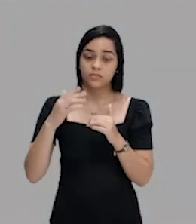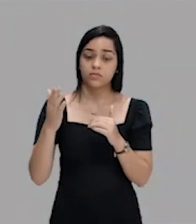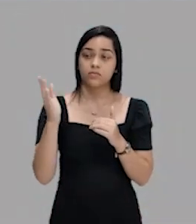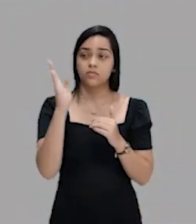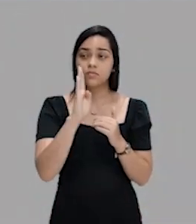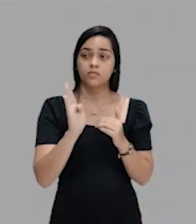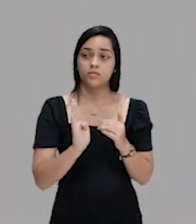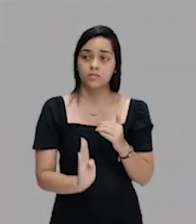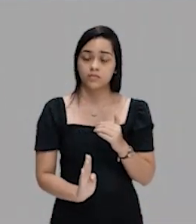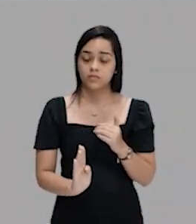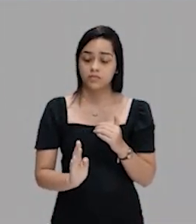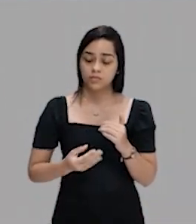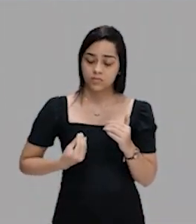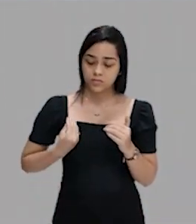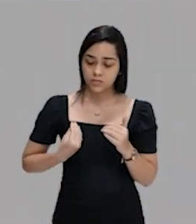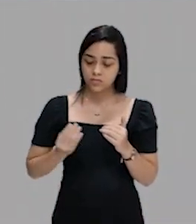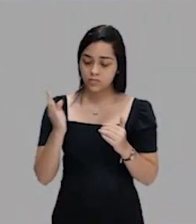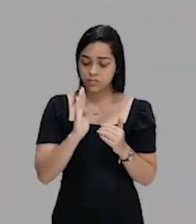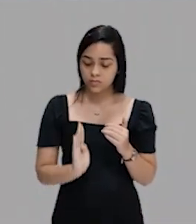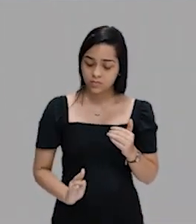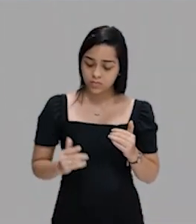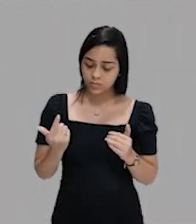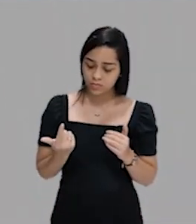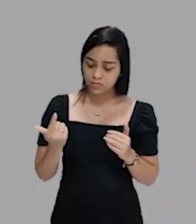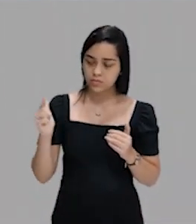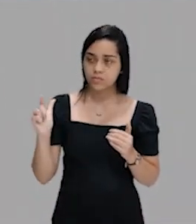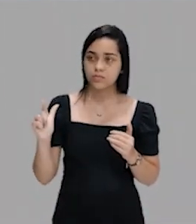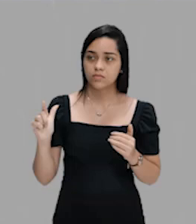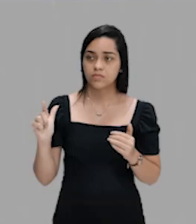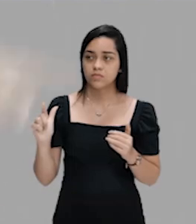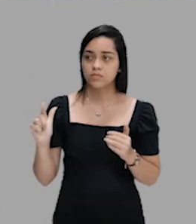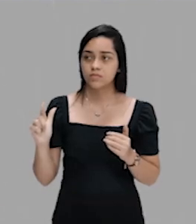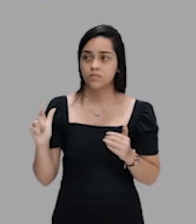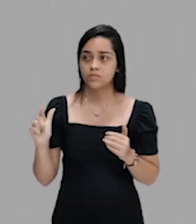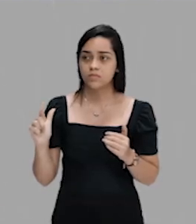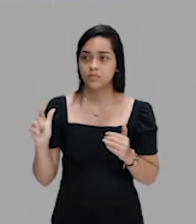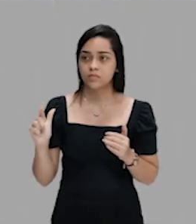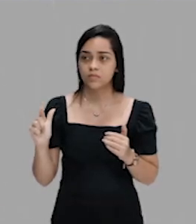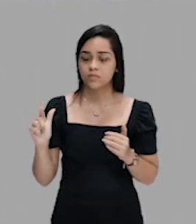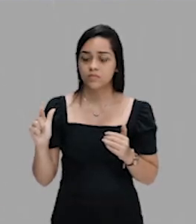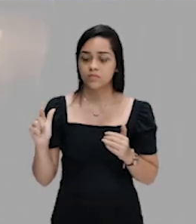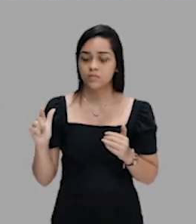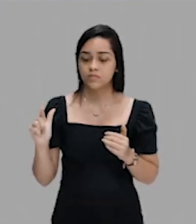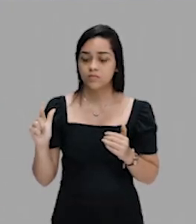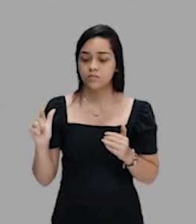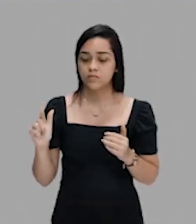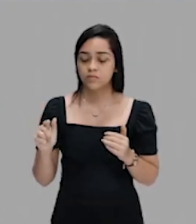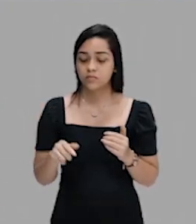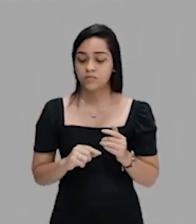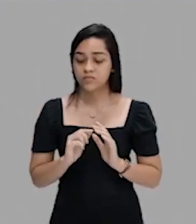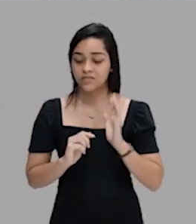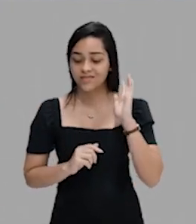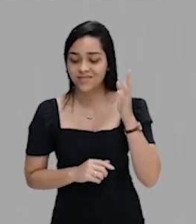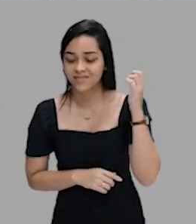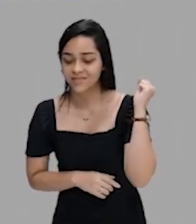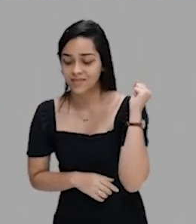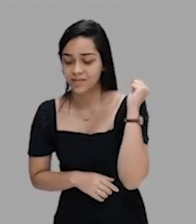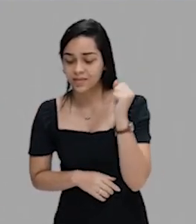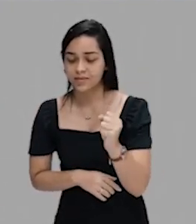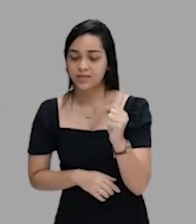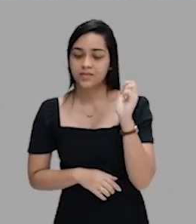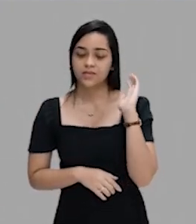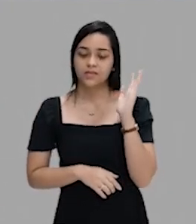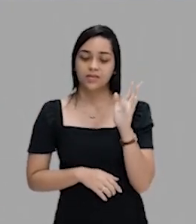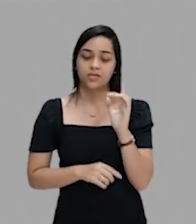o João que vive no Brasil é outro foi assassinado foi assassinado já até matei o rapaz